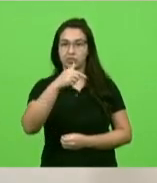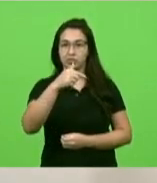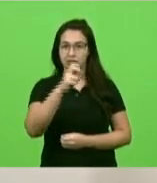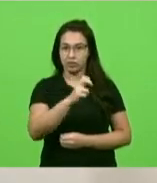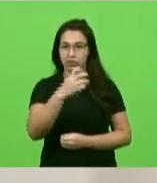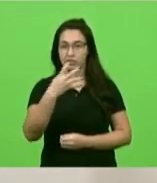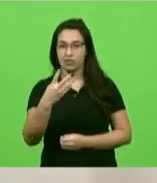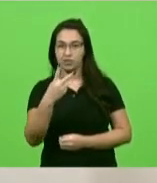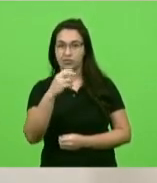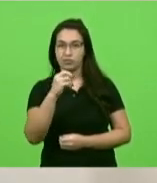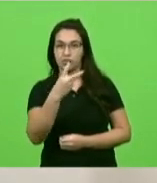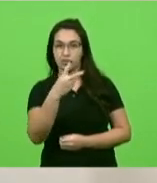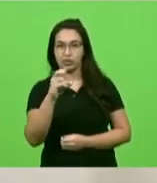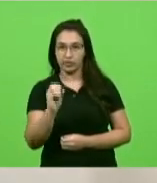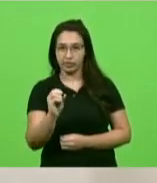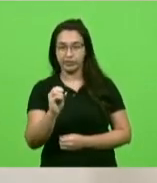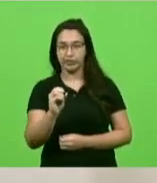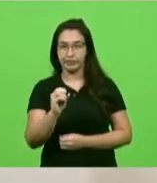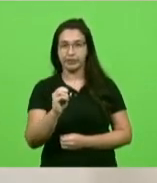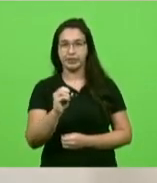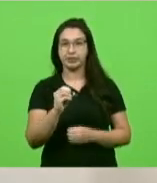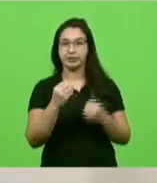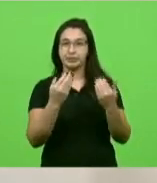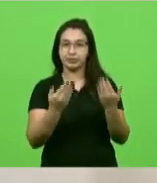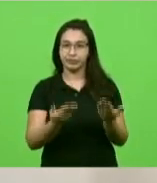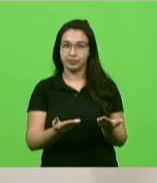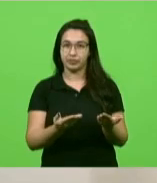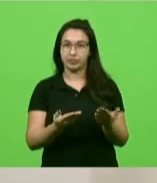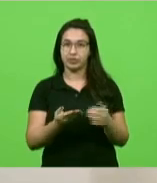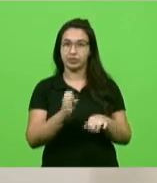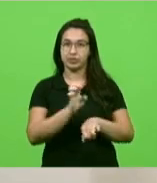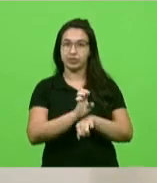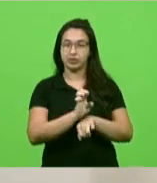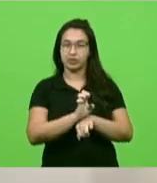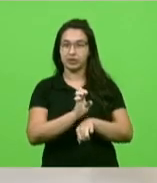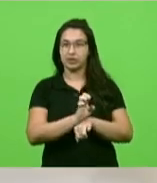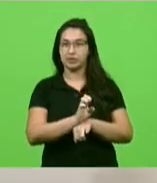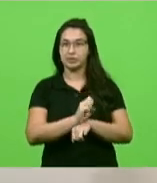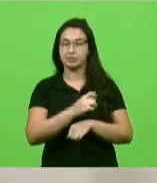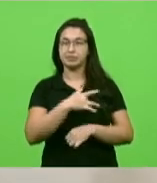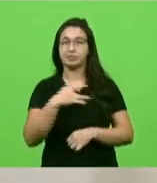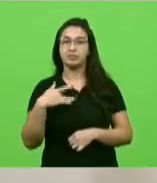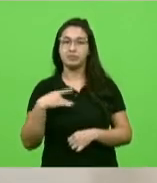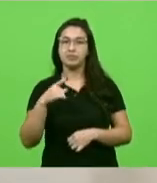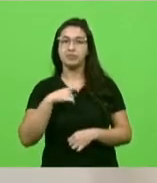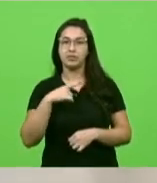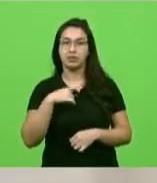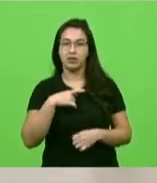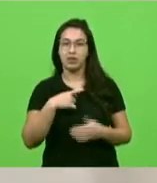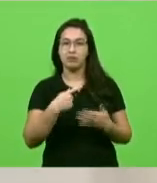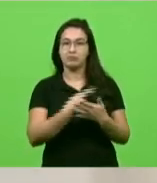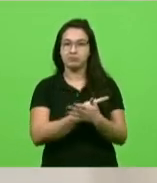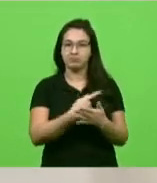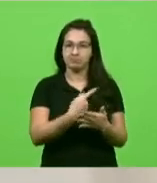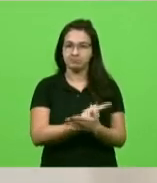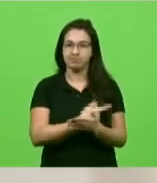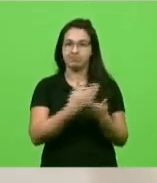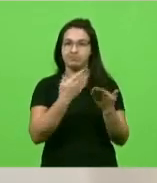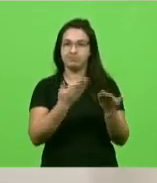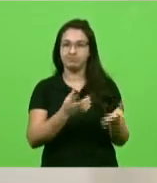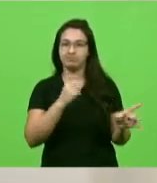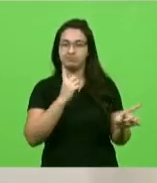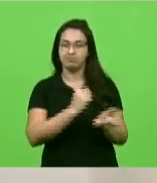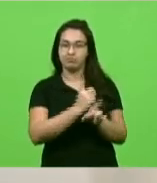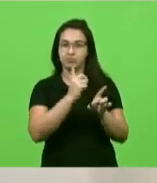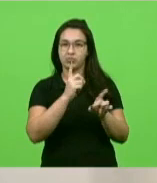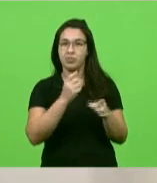254-2020, recomendando providências à Secretaria de Estado da Saúde em face de indícios de irregularidades destinados a apurar